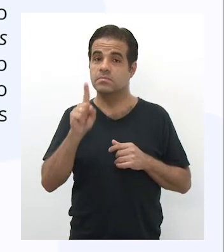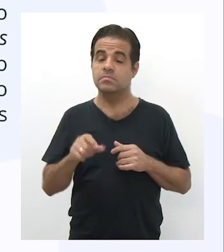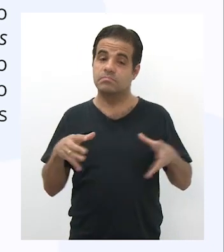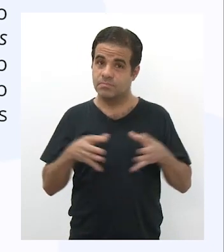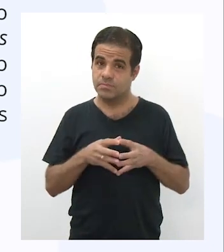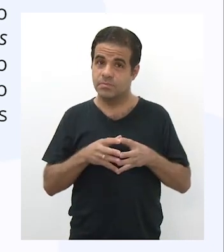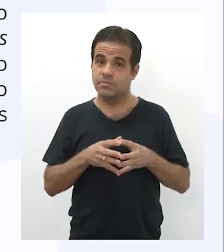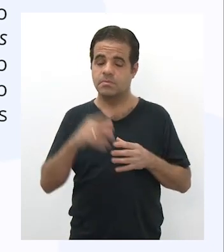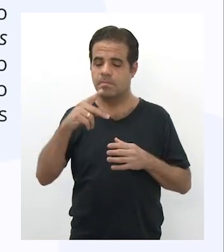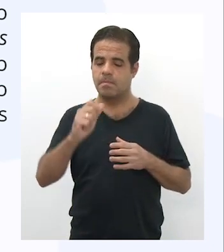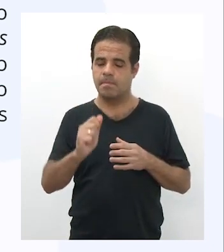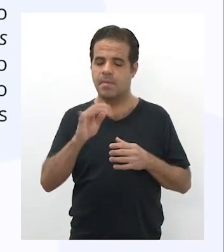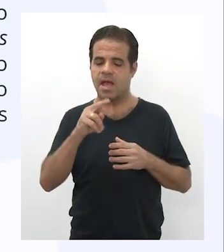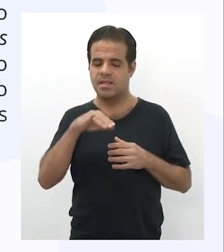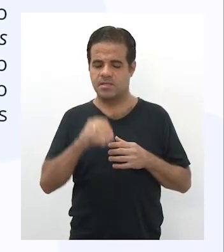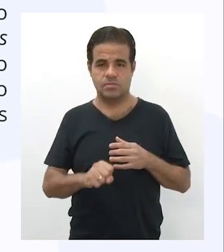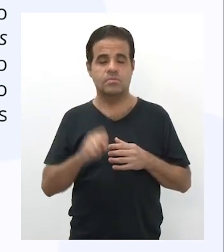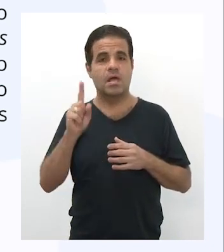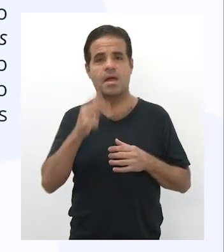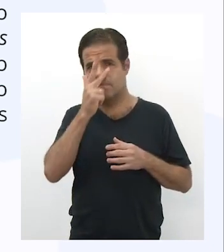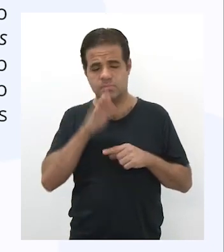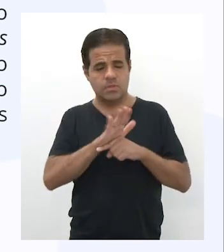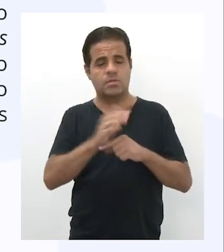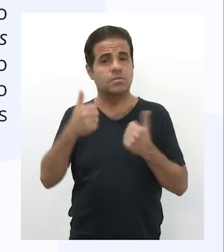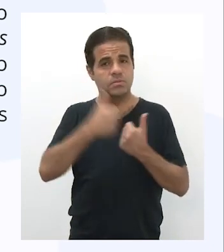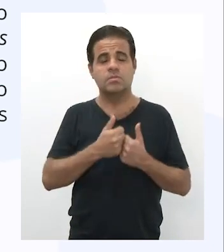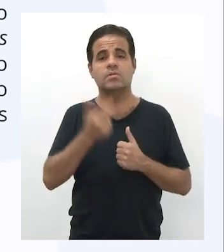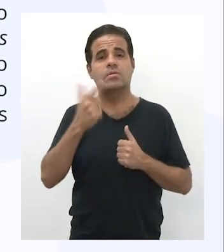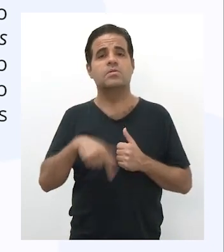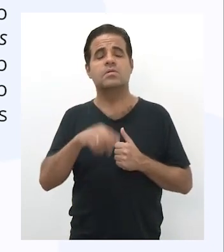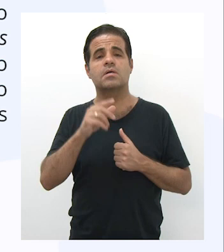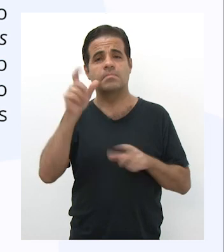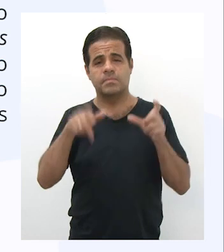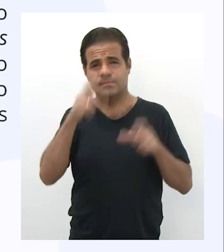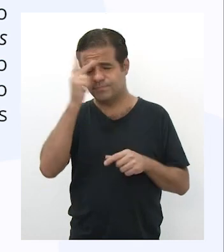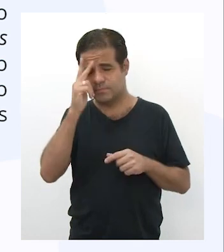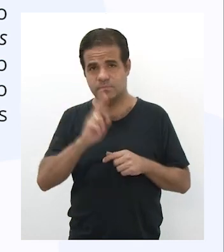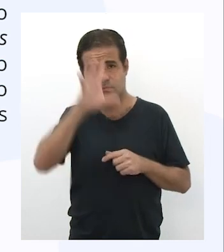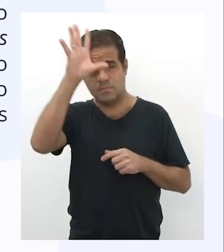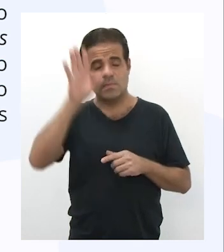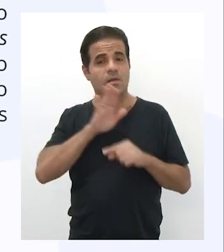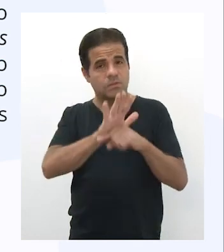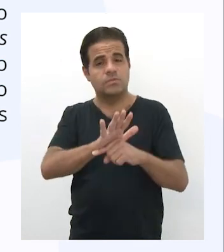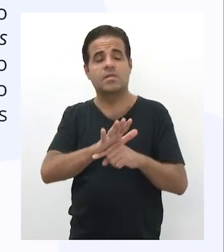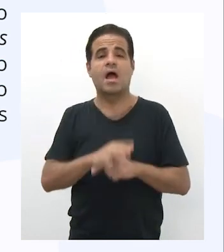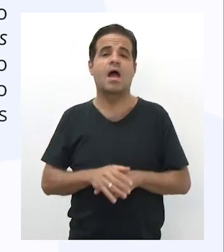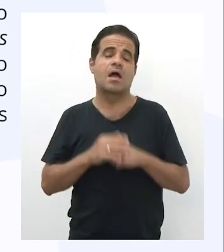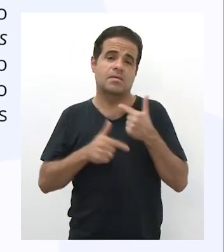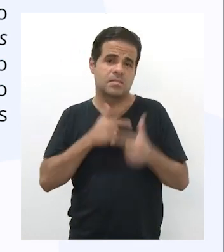eles? Os patrícios eram auxiliados por alguns cidadãos romanos que lhes prestavam